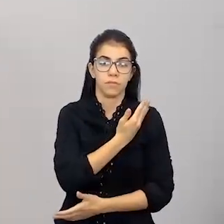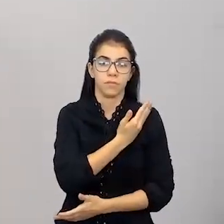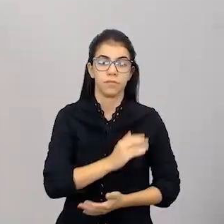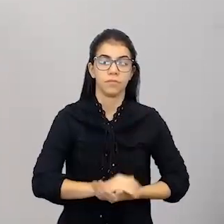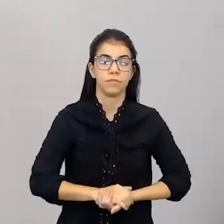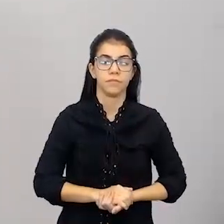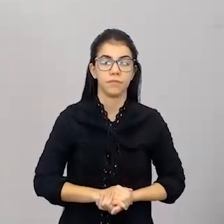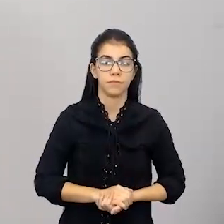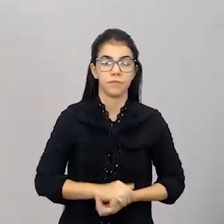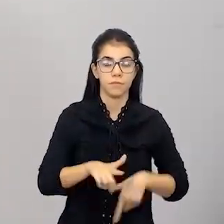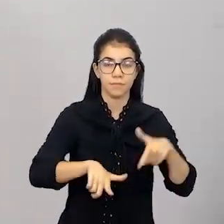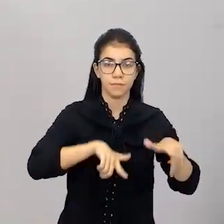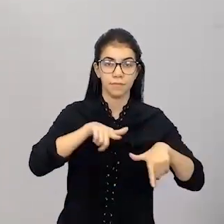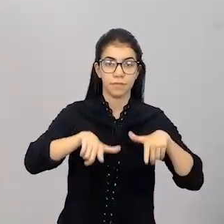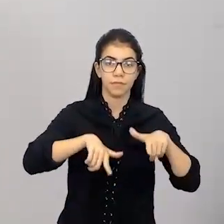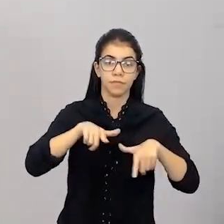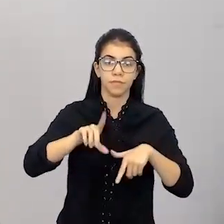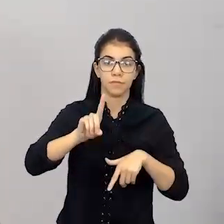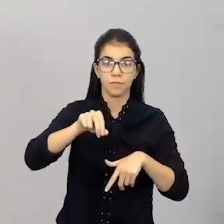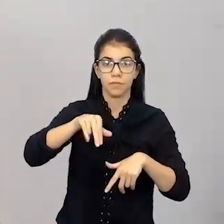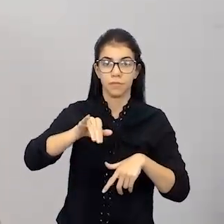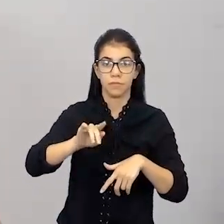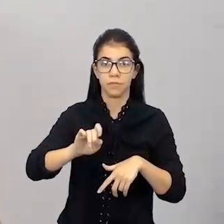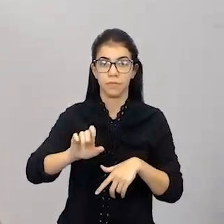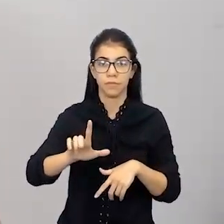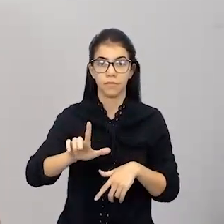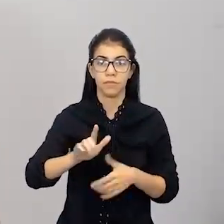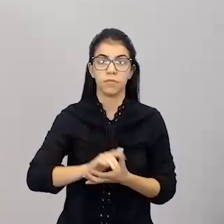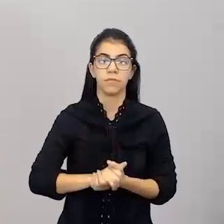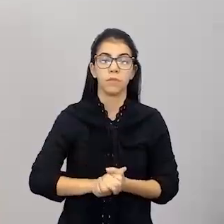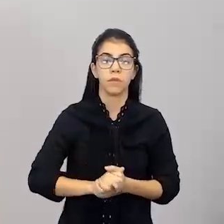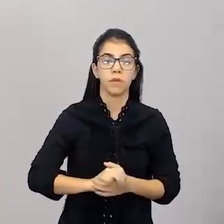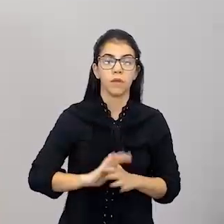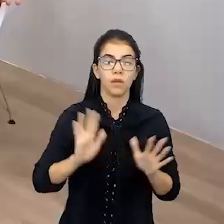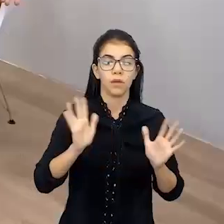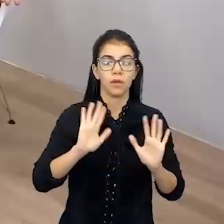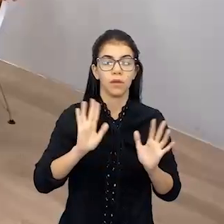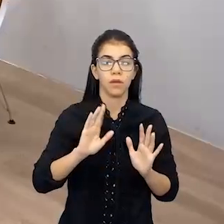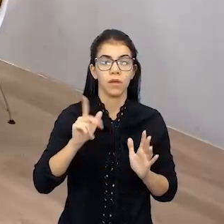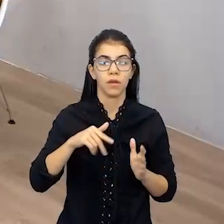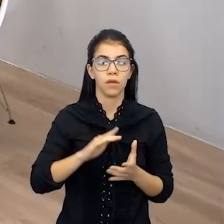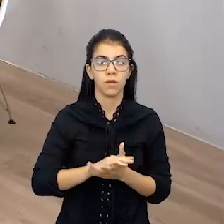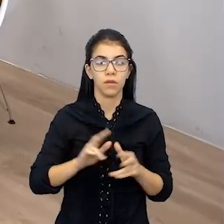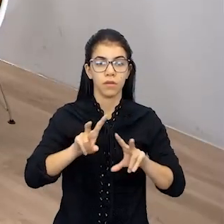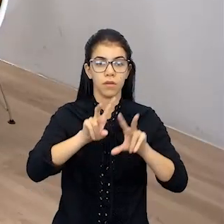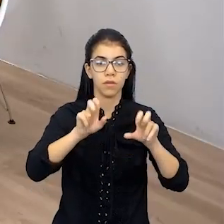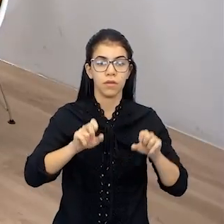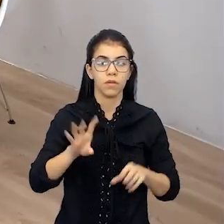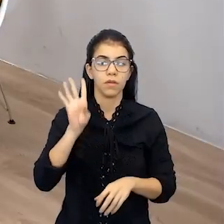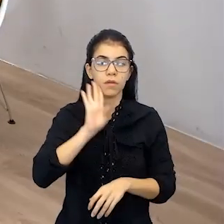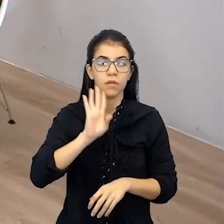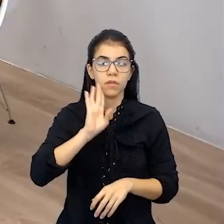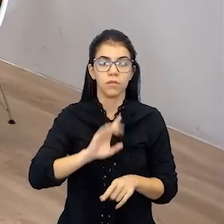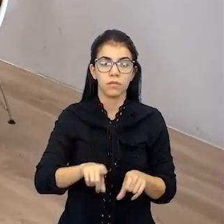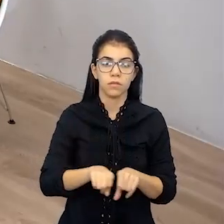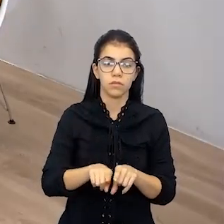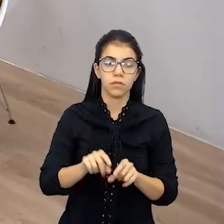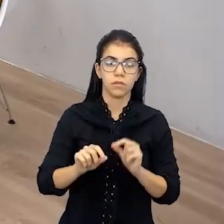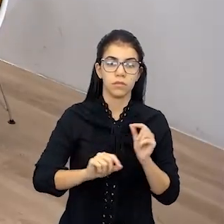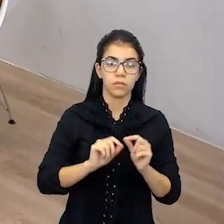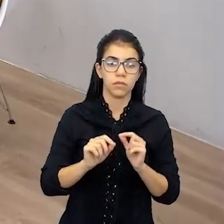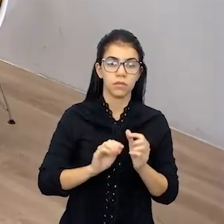parceiro aqui de trabalho, Daniel. Gostoso, Daniel, nessa temática tão importante, né, Daniel? Bom dia,